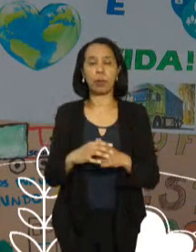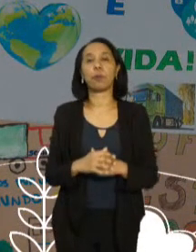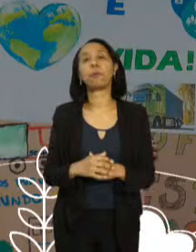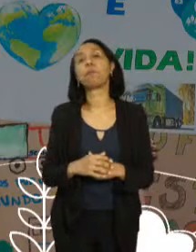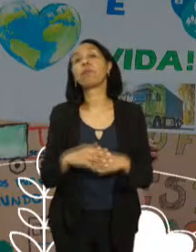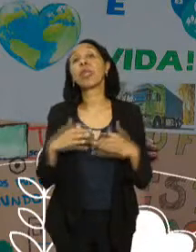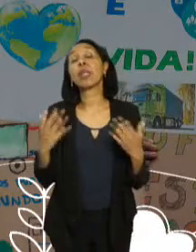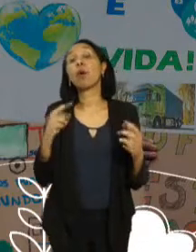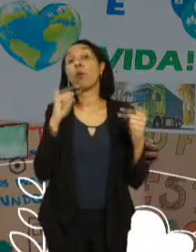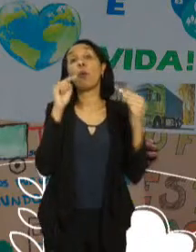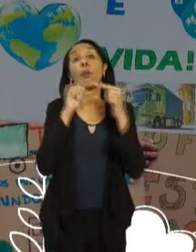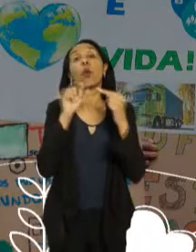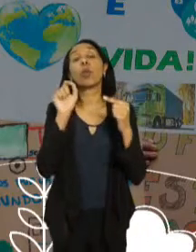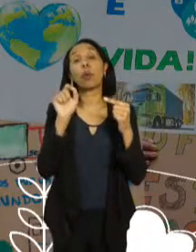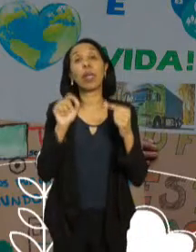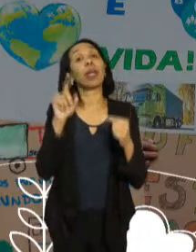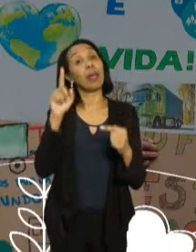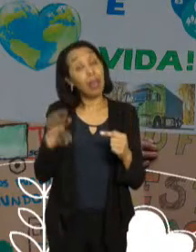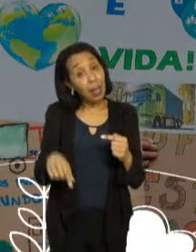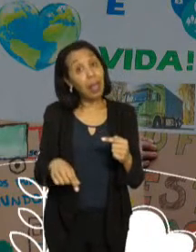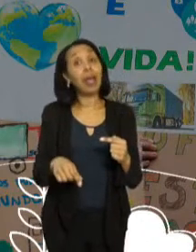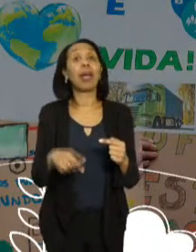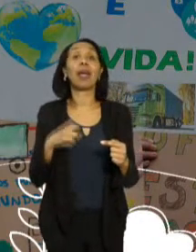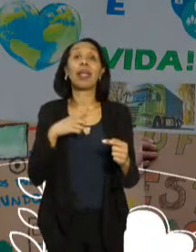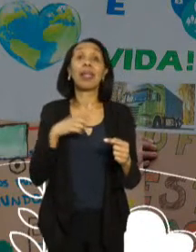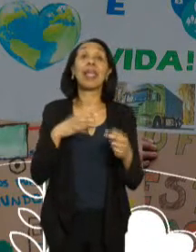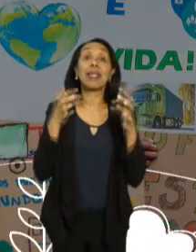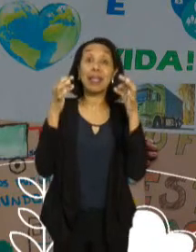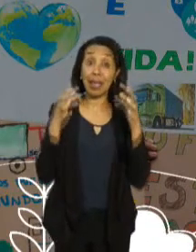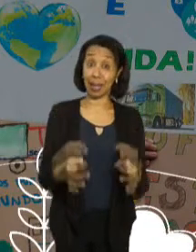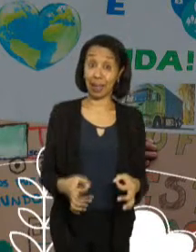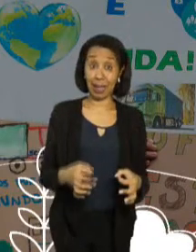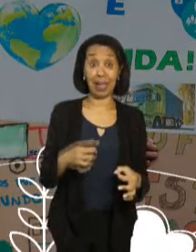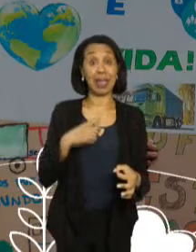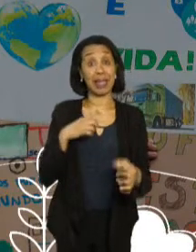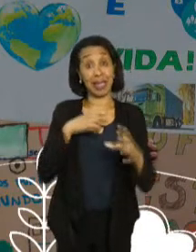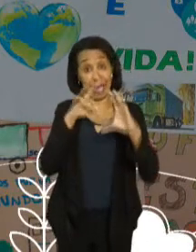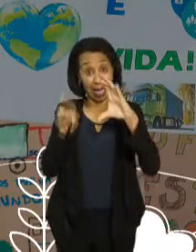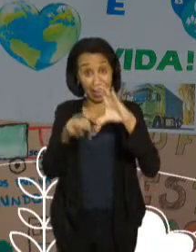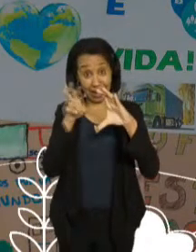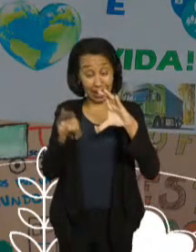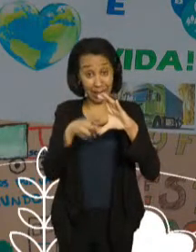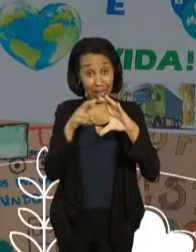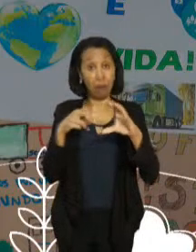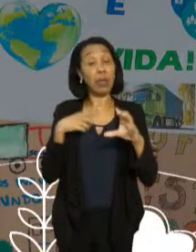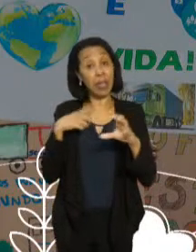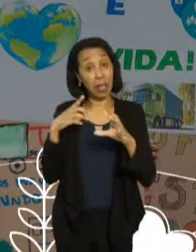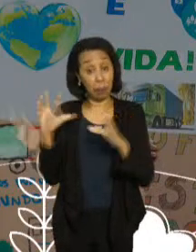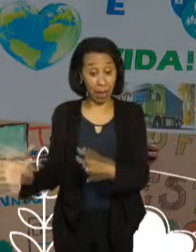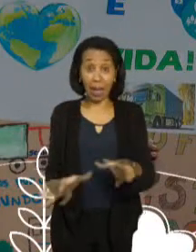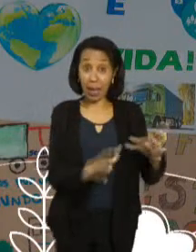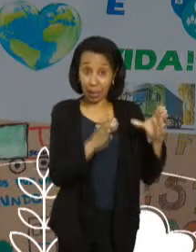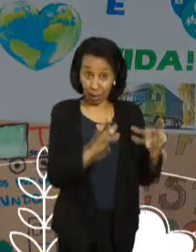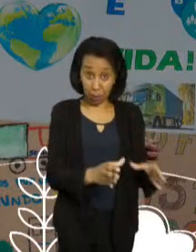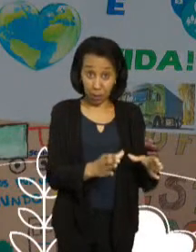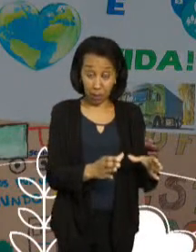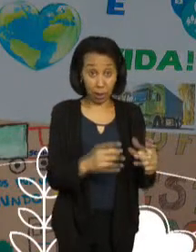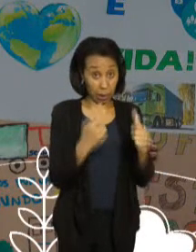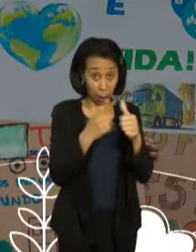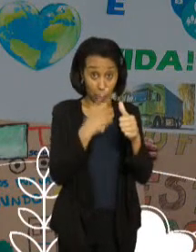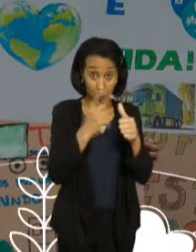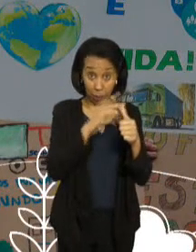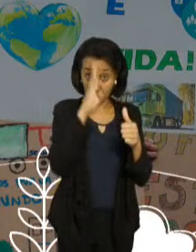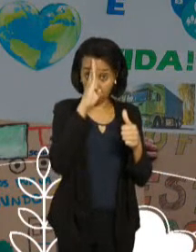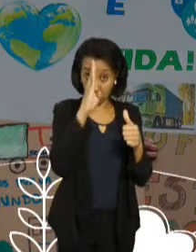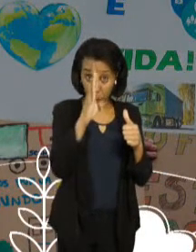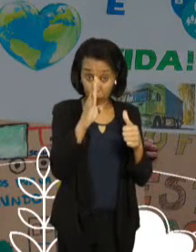O ponto aqui seria assegurar que a fração seca reciclável seja encaminhada para reciclagem. Então, esse é um primeiro